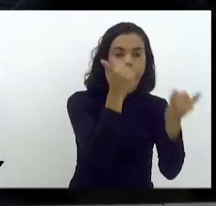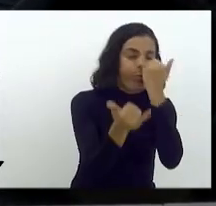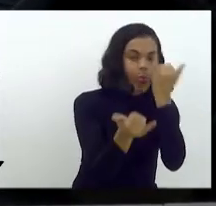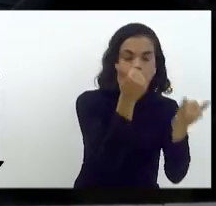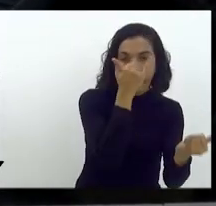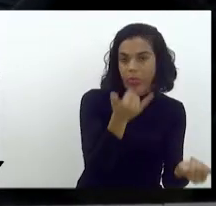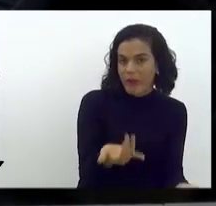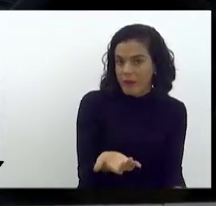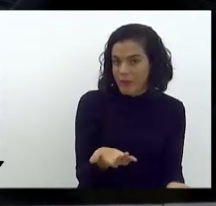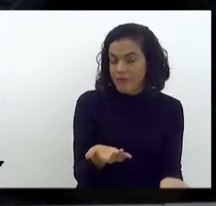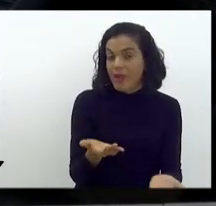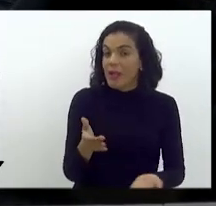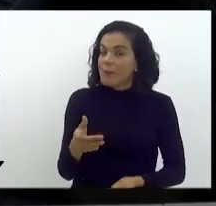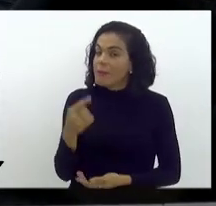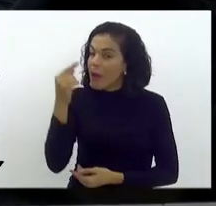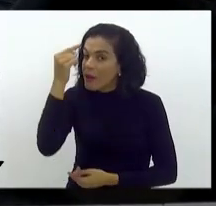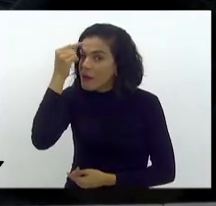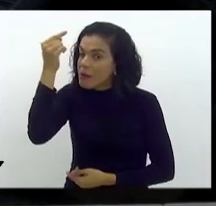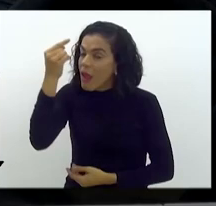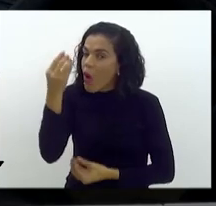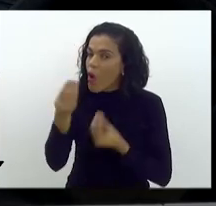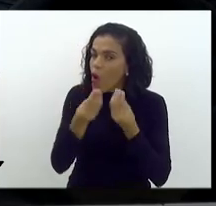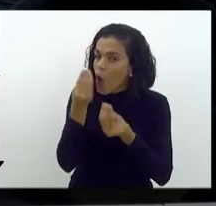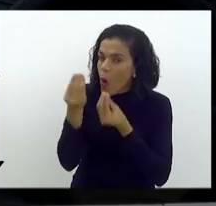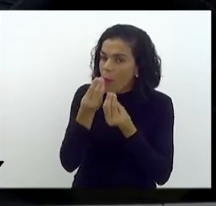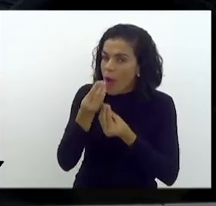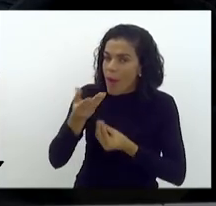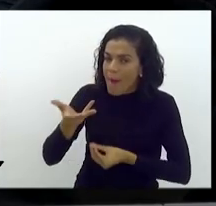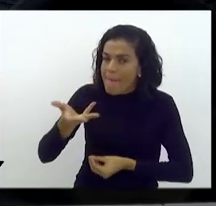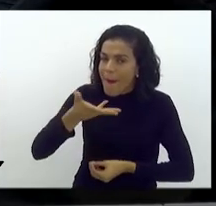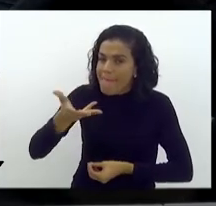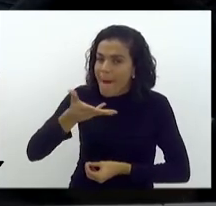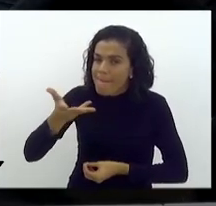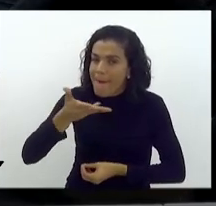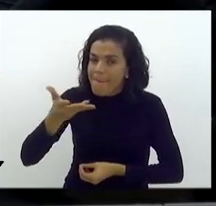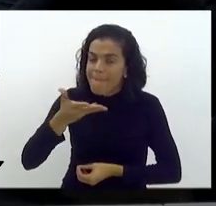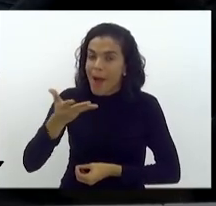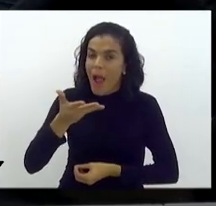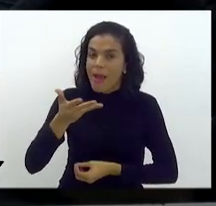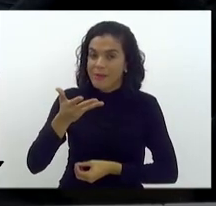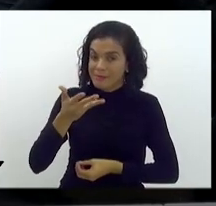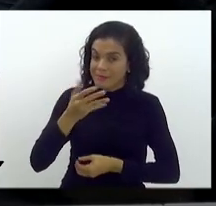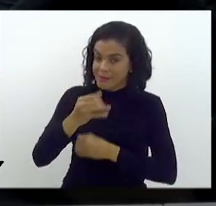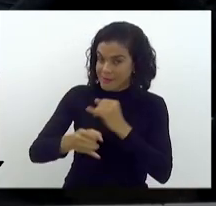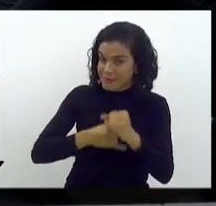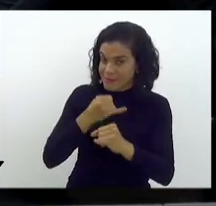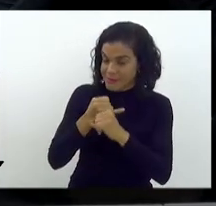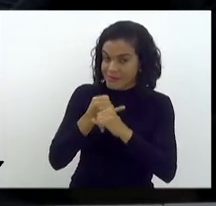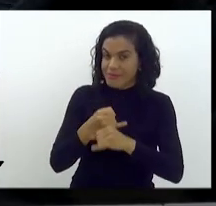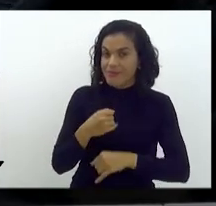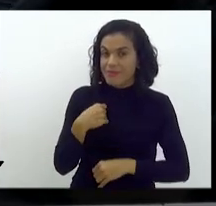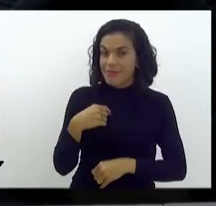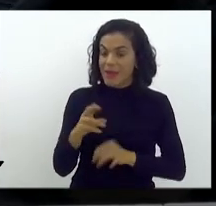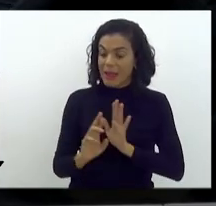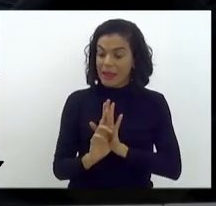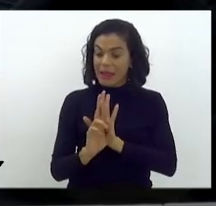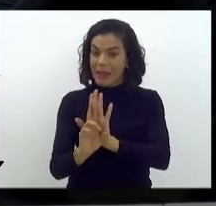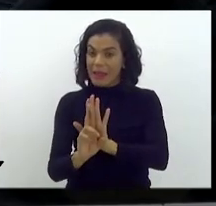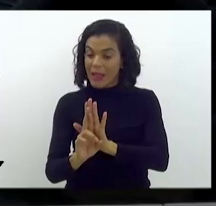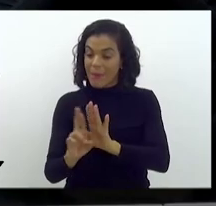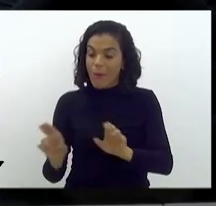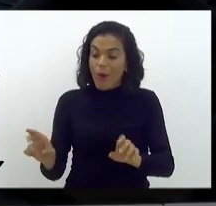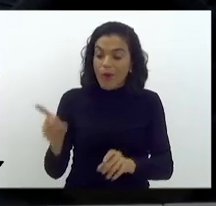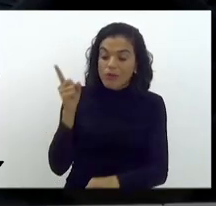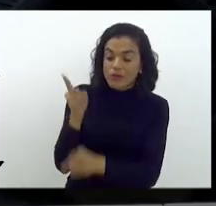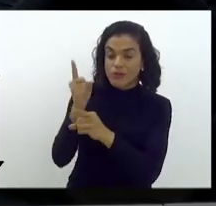e para você ter uma ideia da agilidade que funciona a internet a representações por quebra